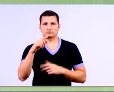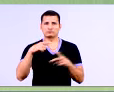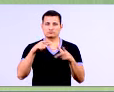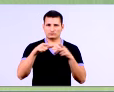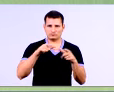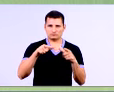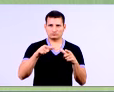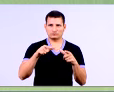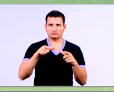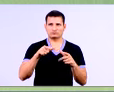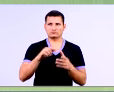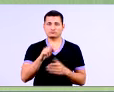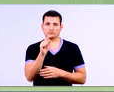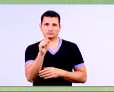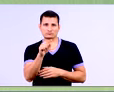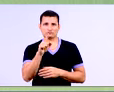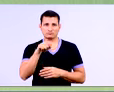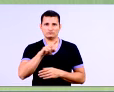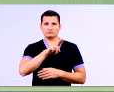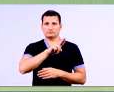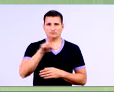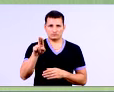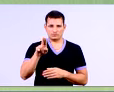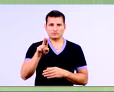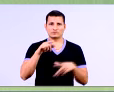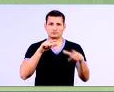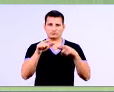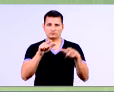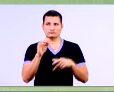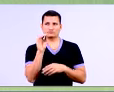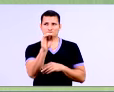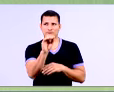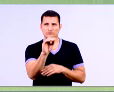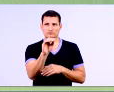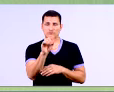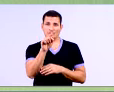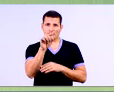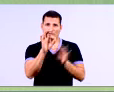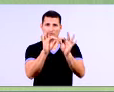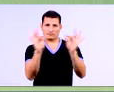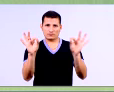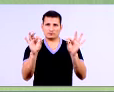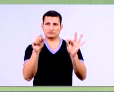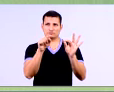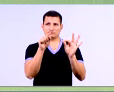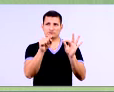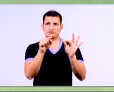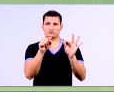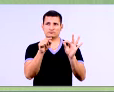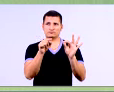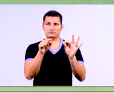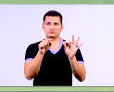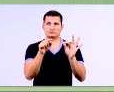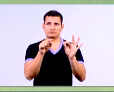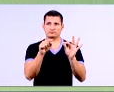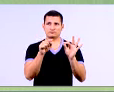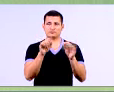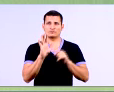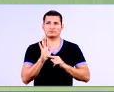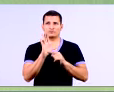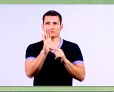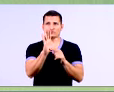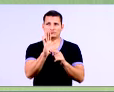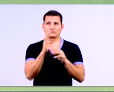serviço. Aqui é o nome do serviço que eu estou dando. Este nome eu dei o nome de